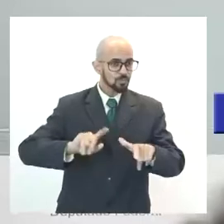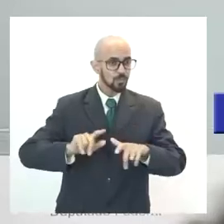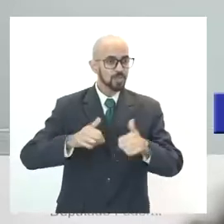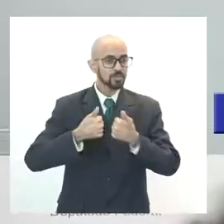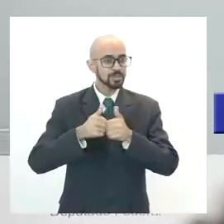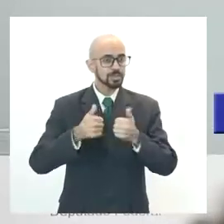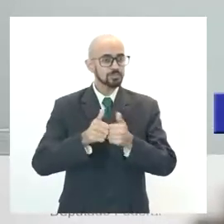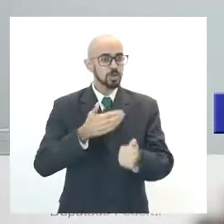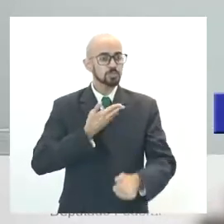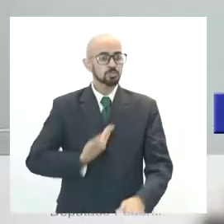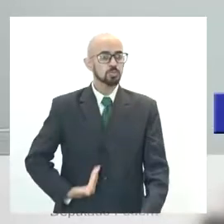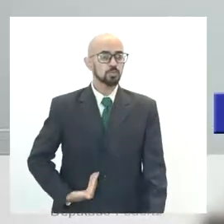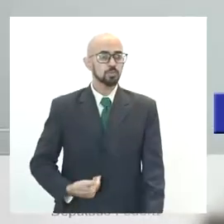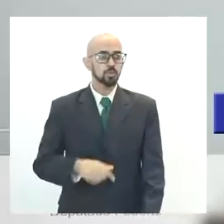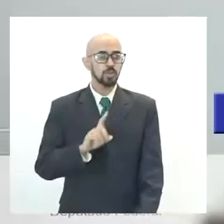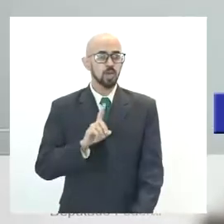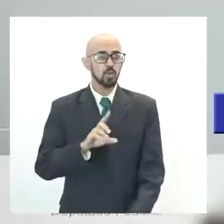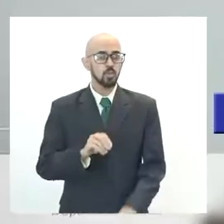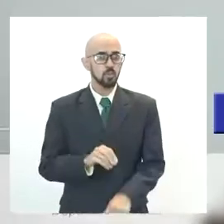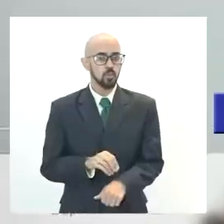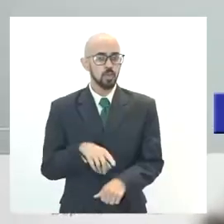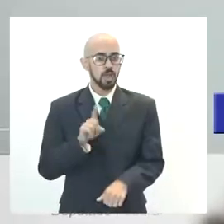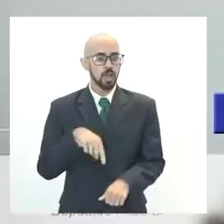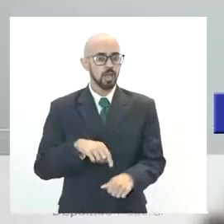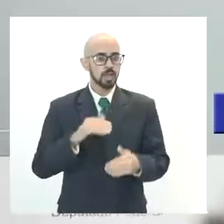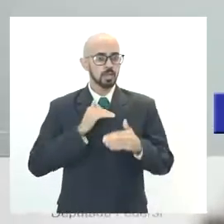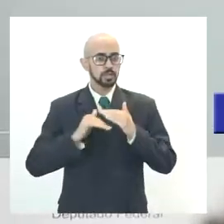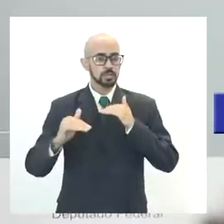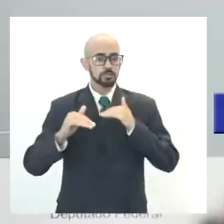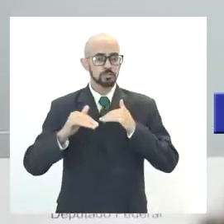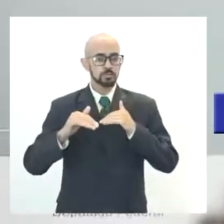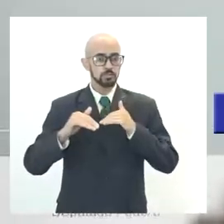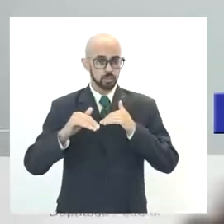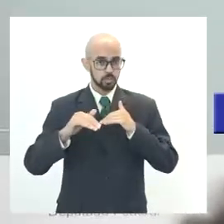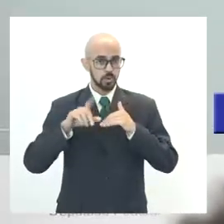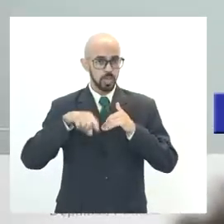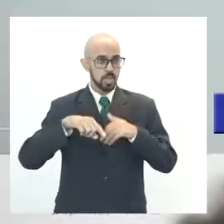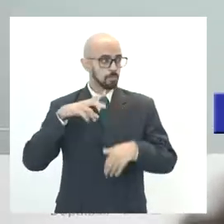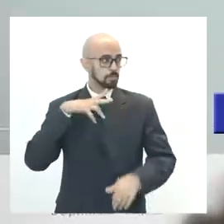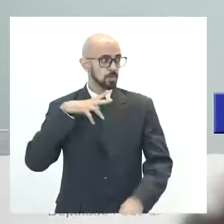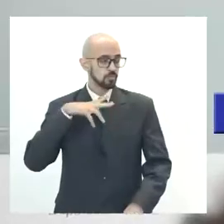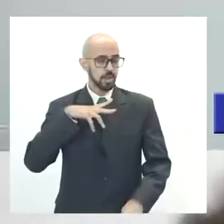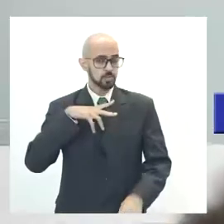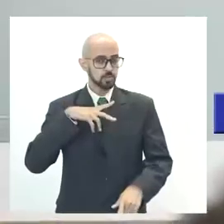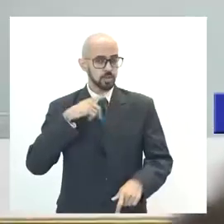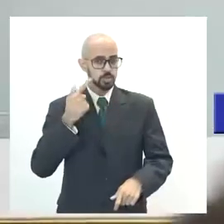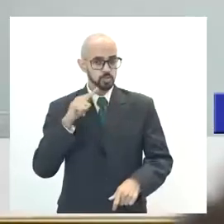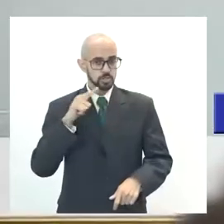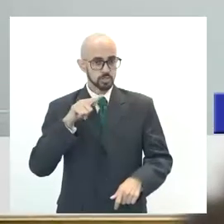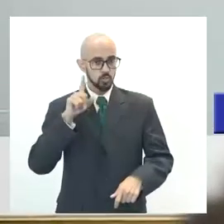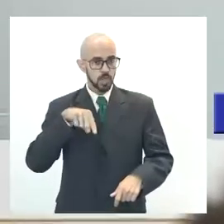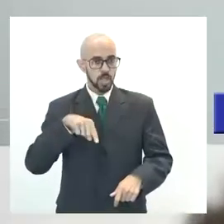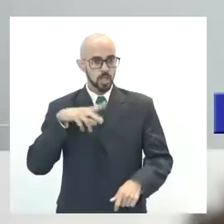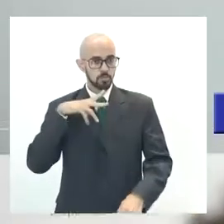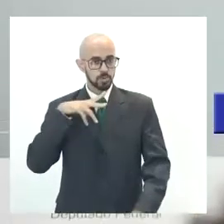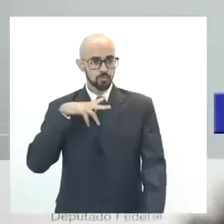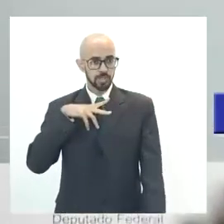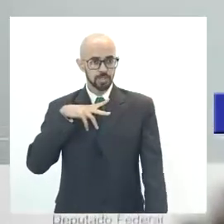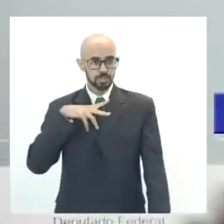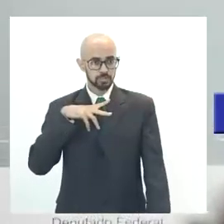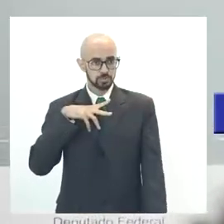público O que é transporte privado A gestão é privada